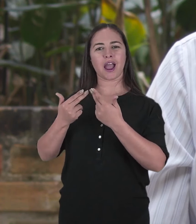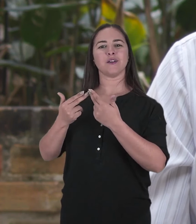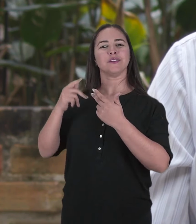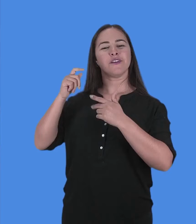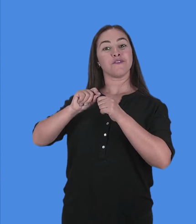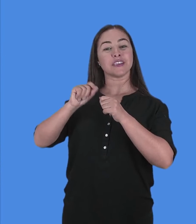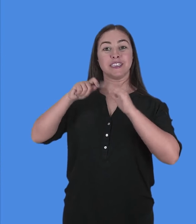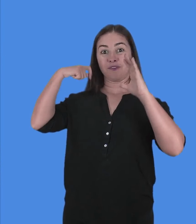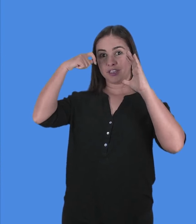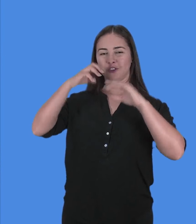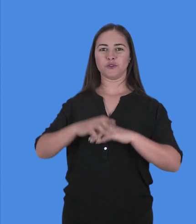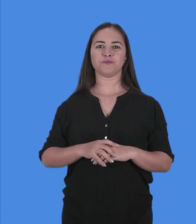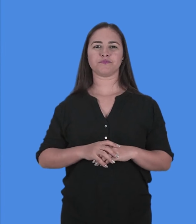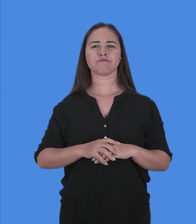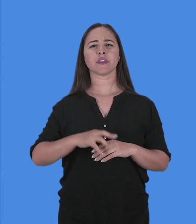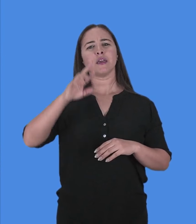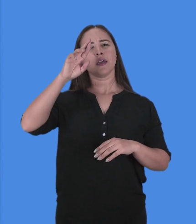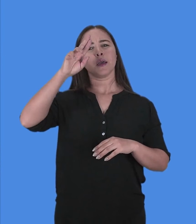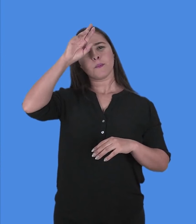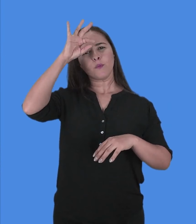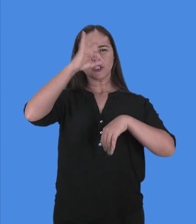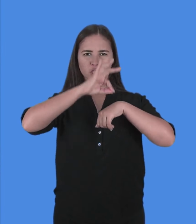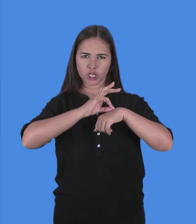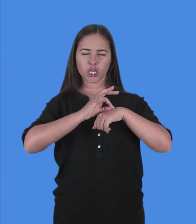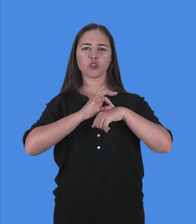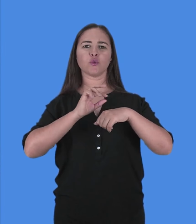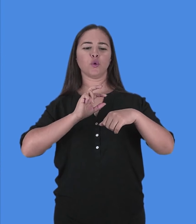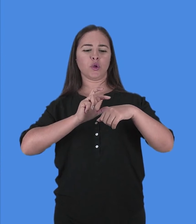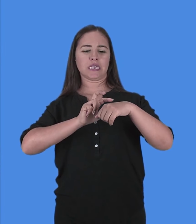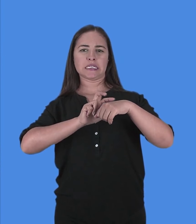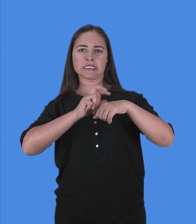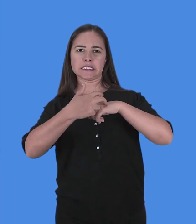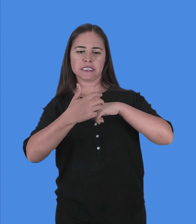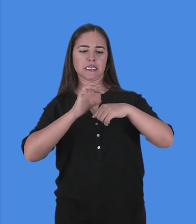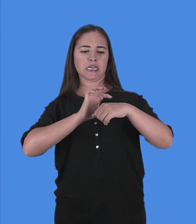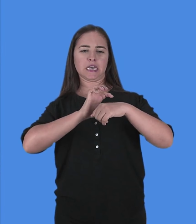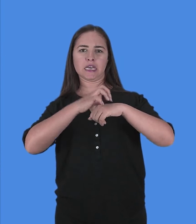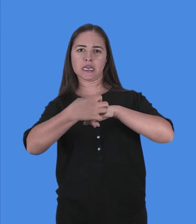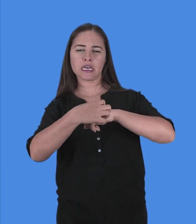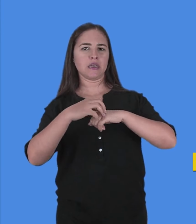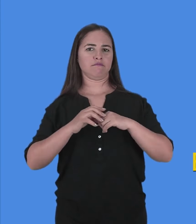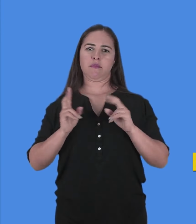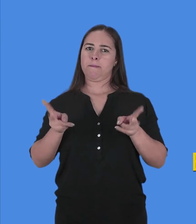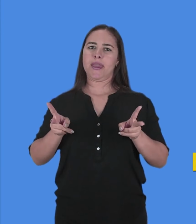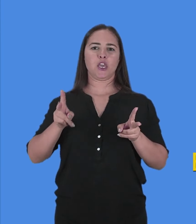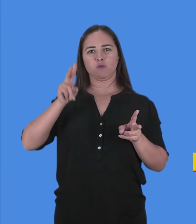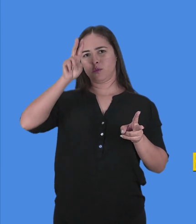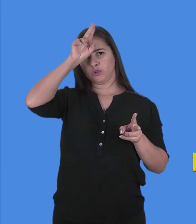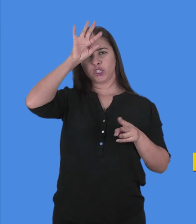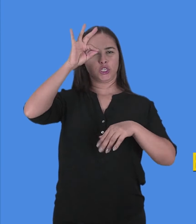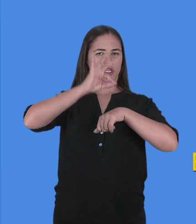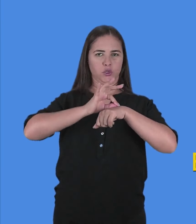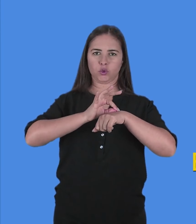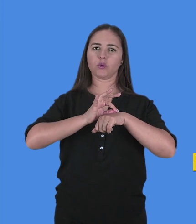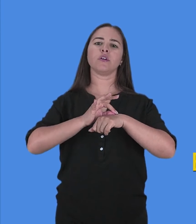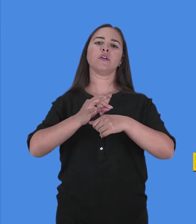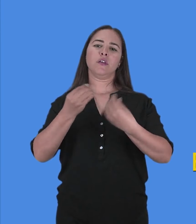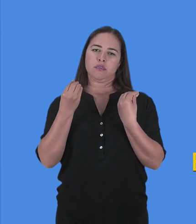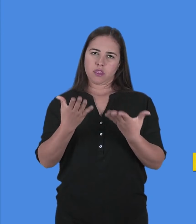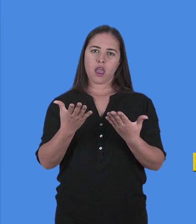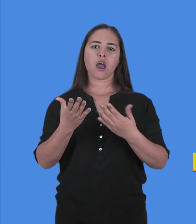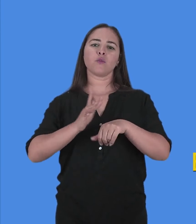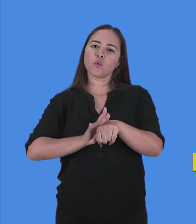de um vídeo. O mosquito da dengue e o mosquito da zika, eles são o mesmo mosquito, né? É o Aedes aegypti, ele causa essas